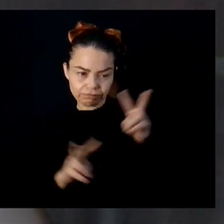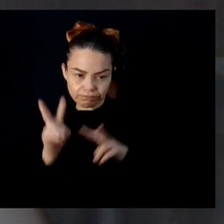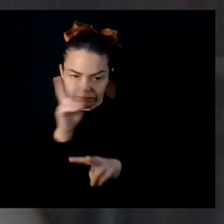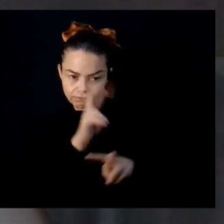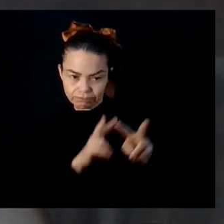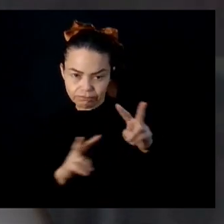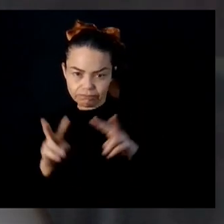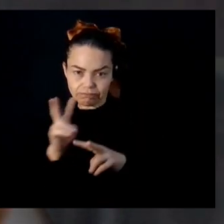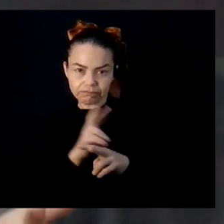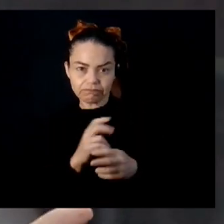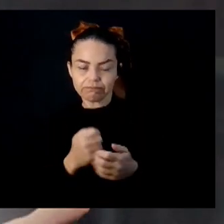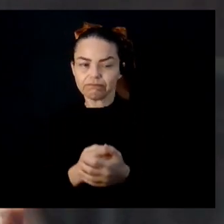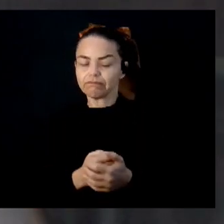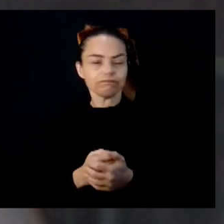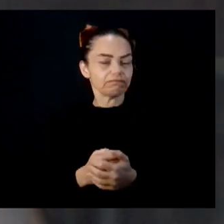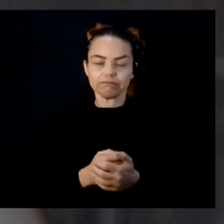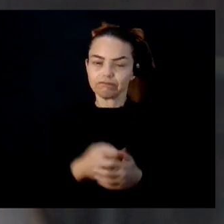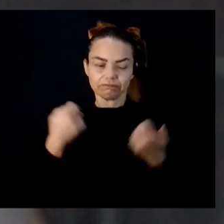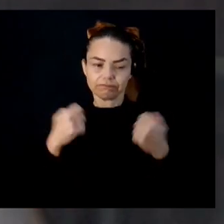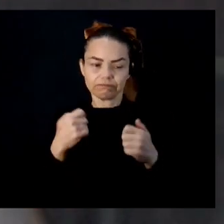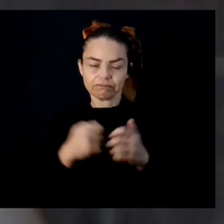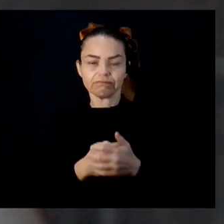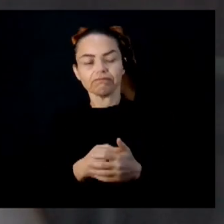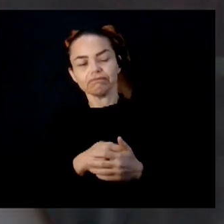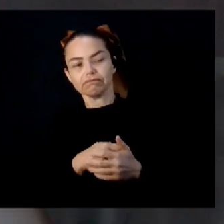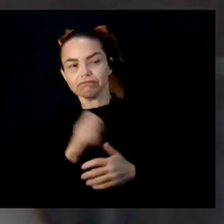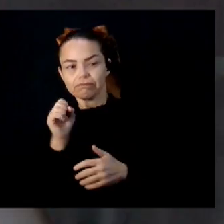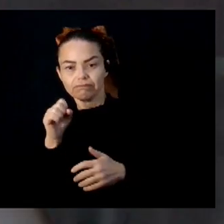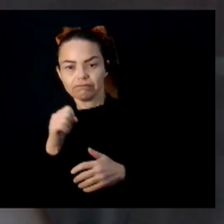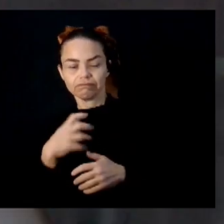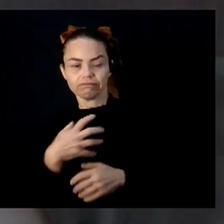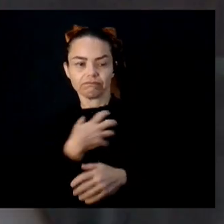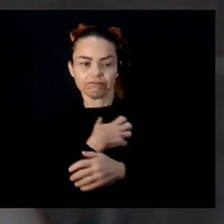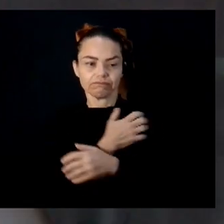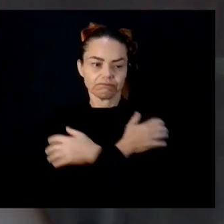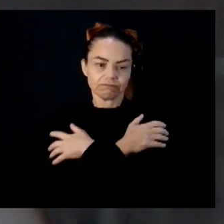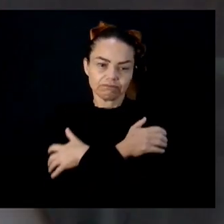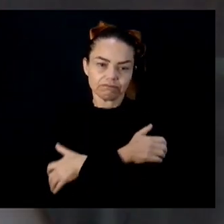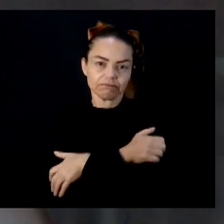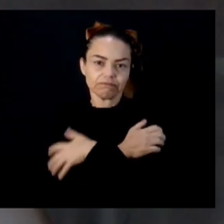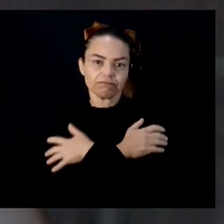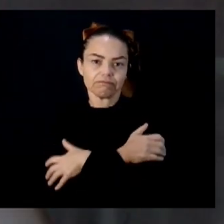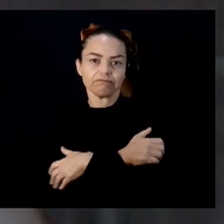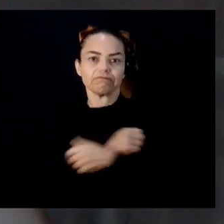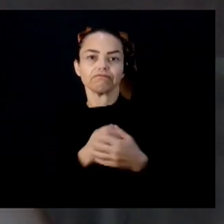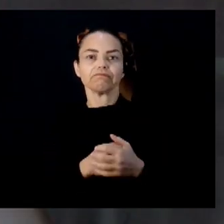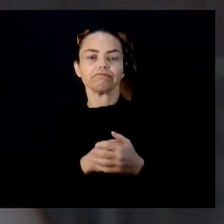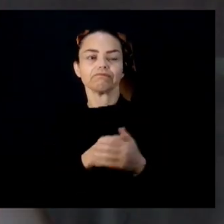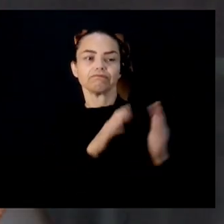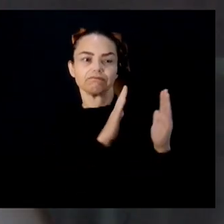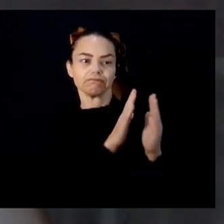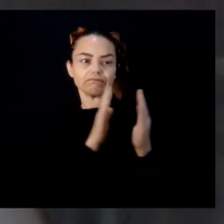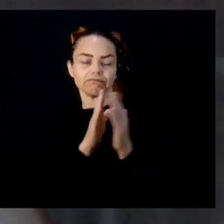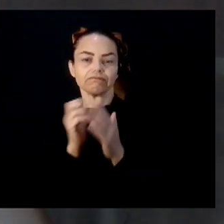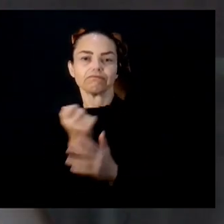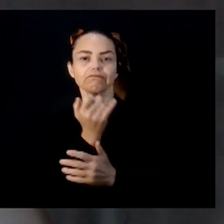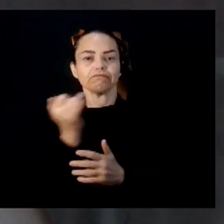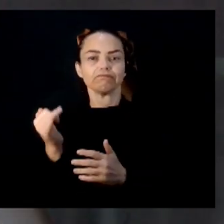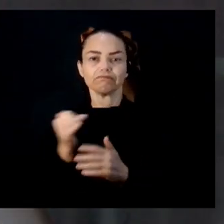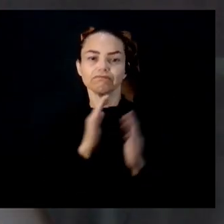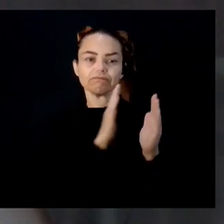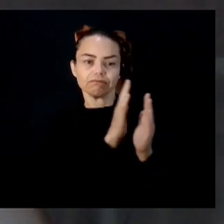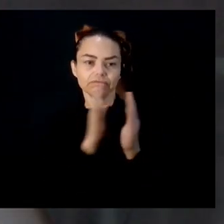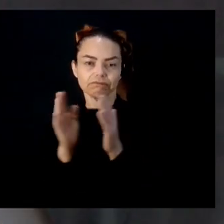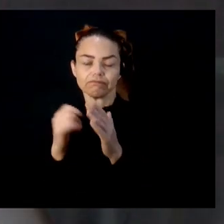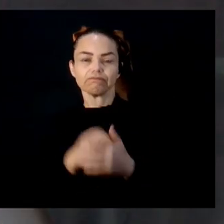Não necessariamente, pode ser que sim, às vezes é no toque, pode ser que seja em situações, momentos. E quais são esses momentos? O que